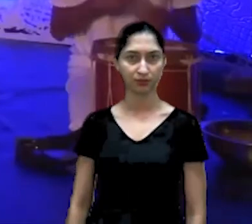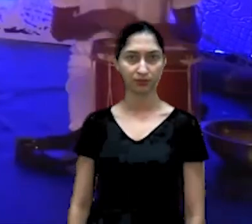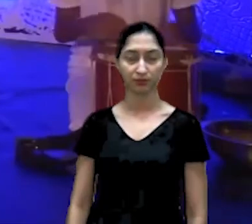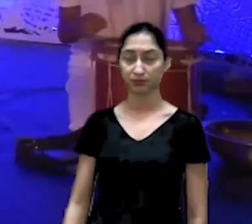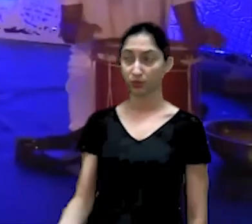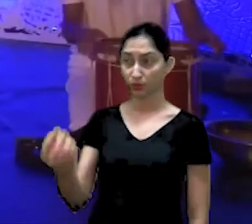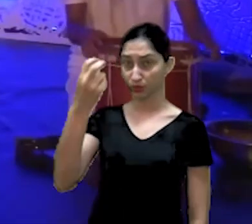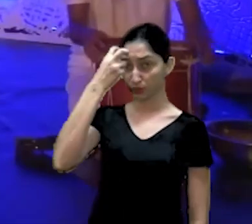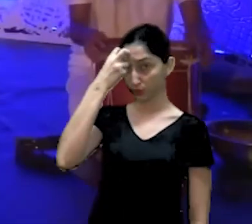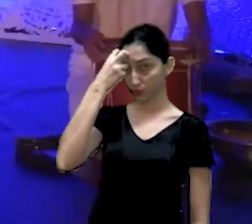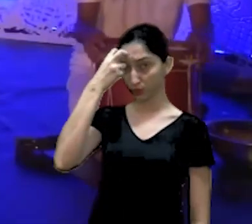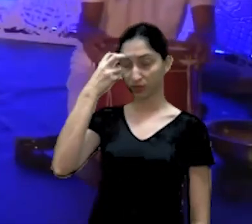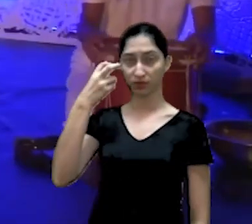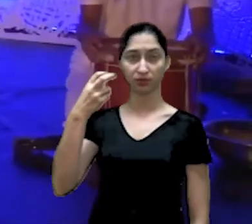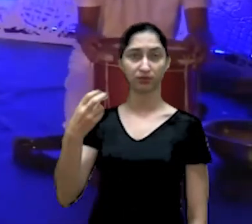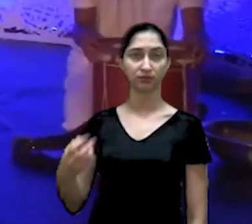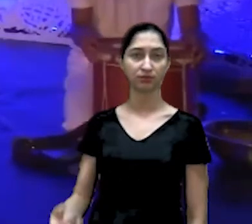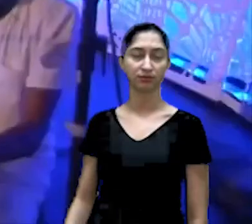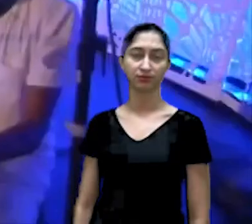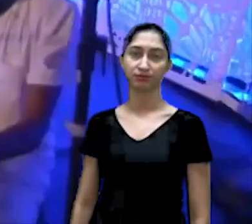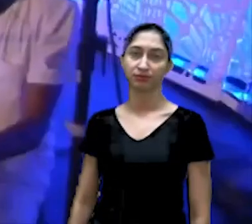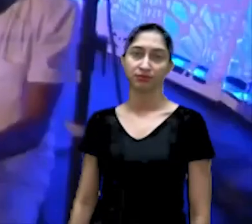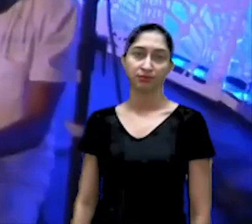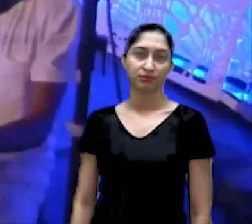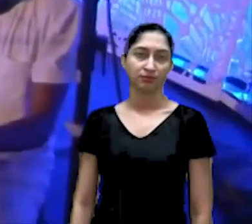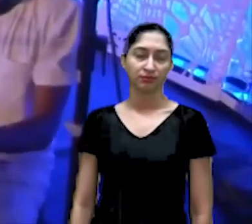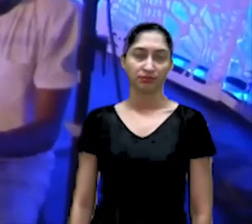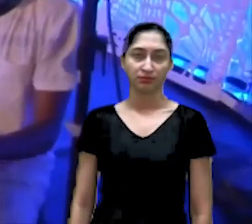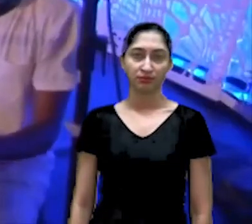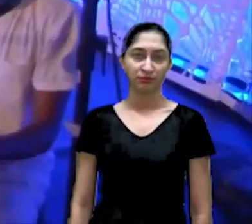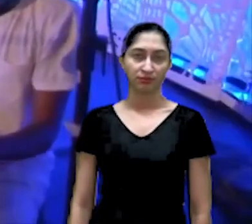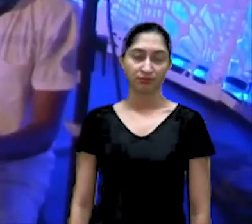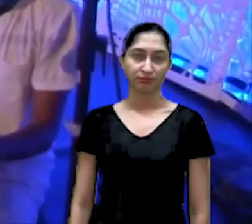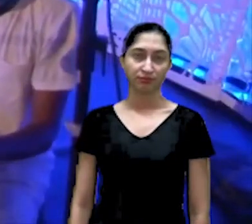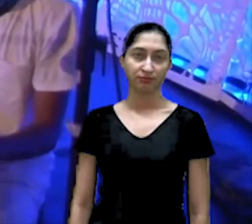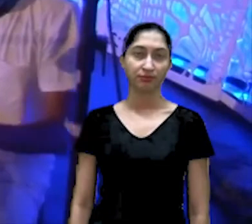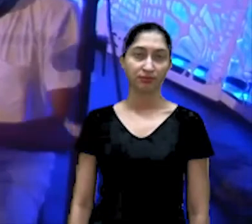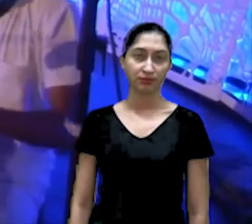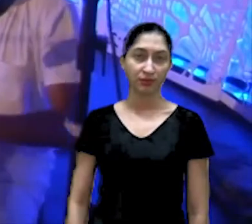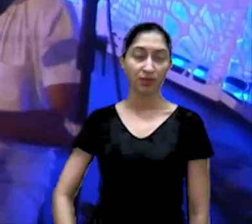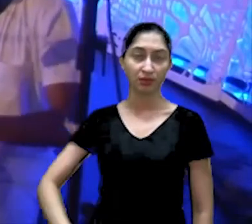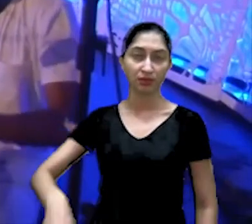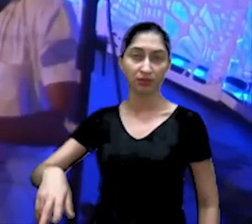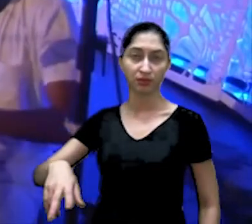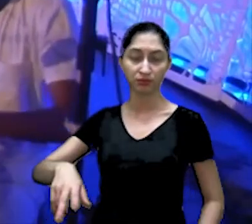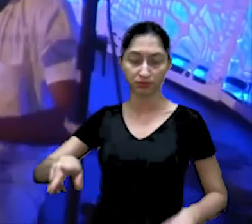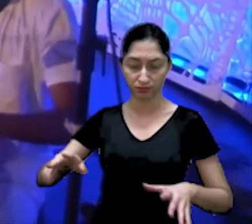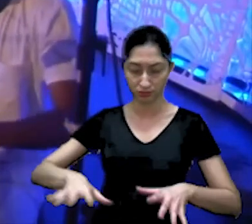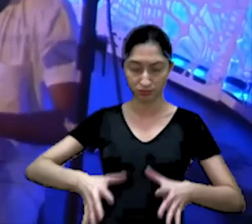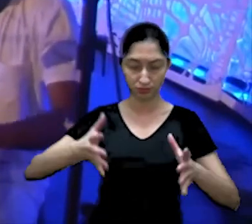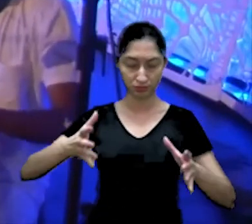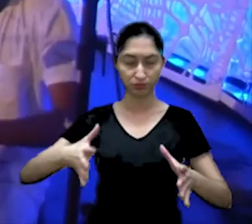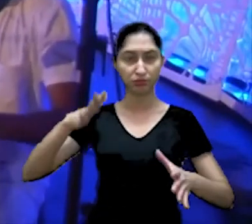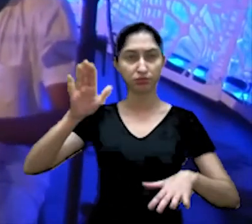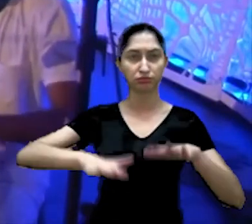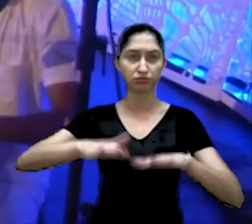assassinadas. É a voz que ecoa do tambor.